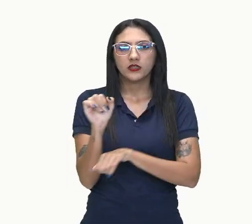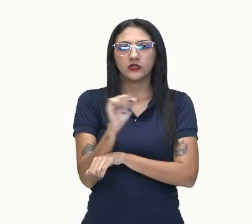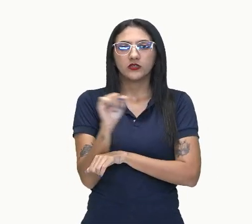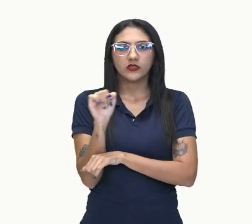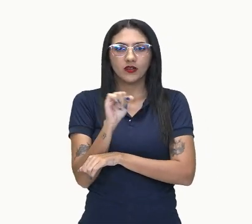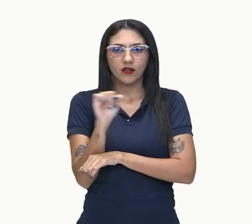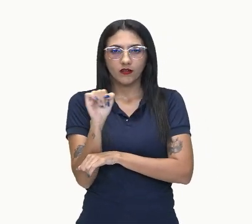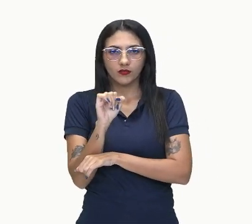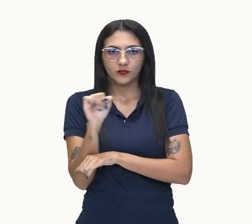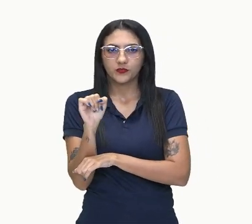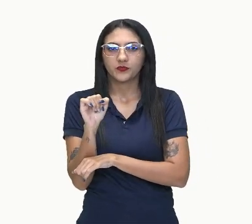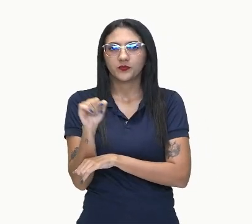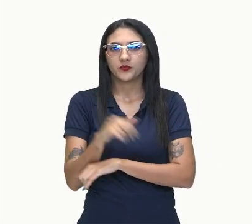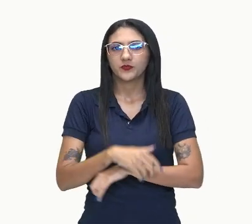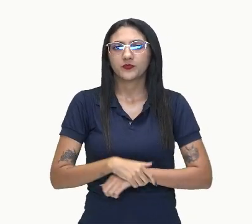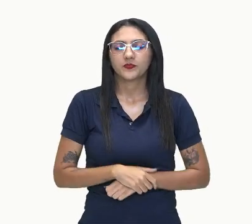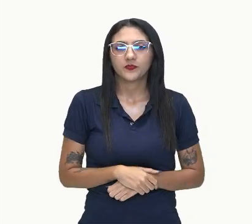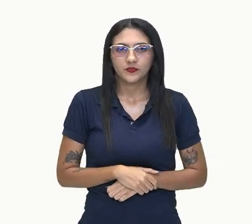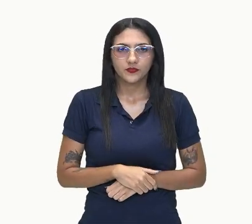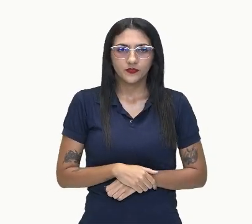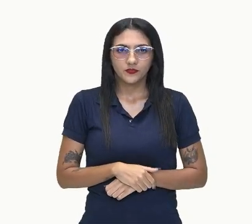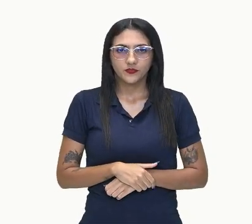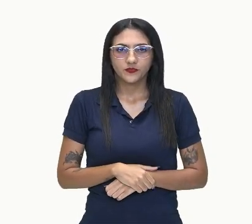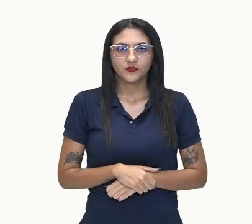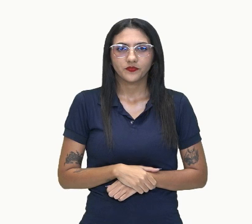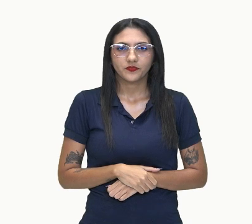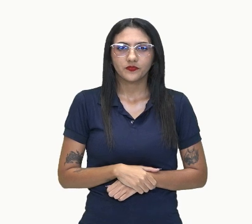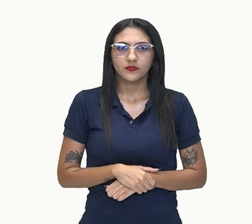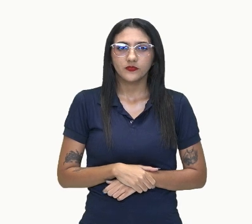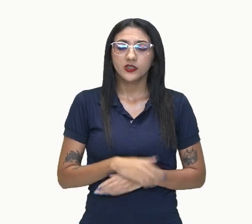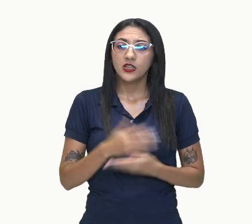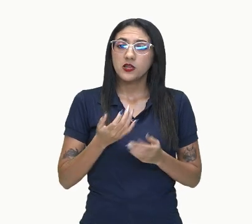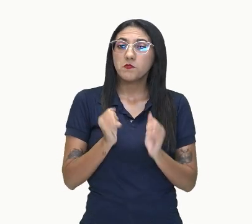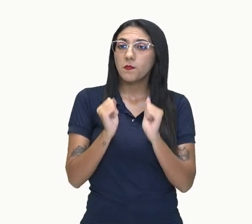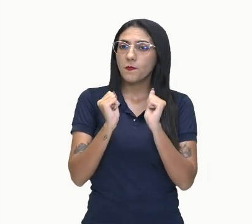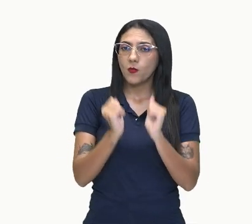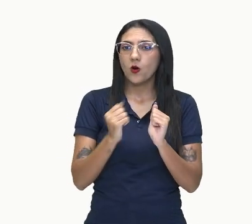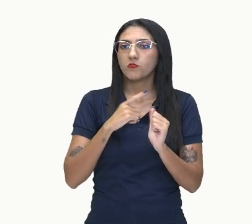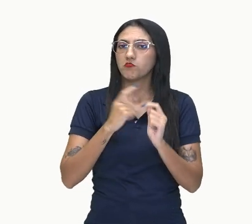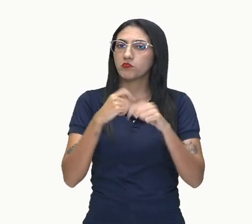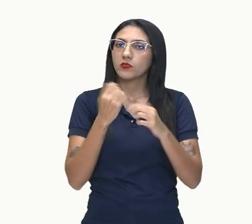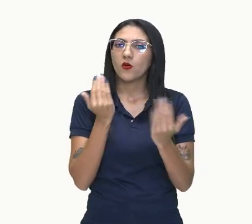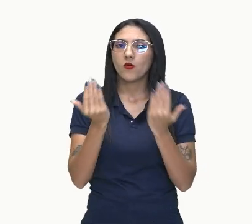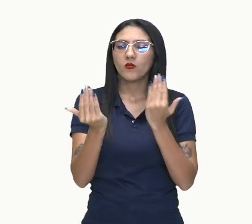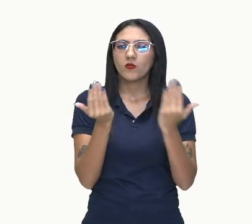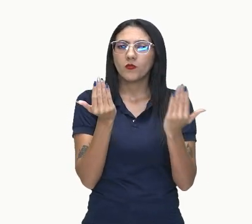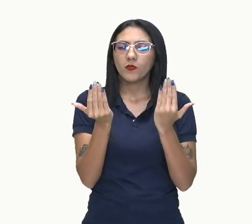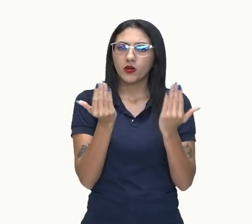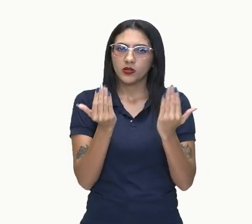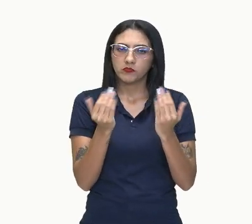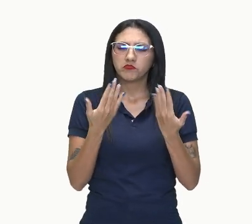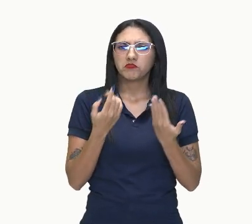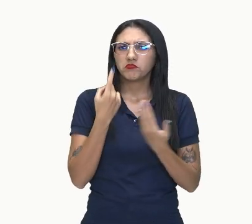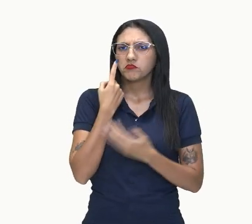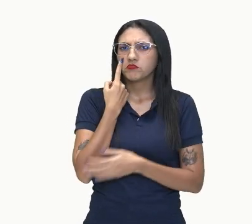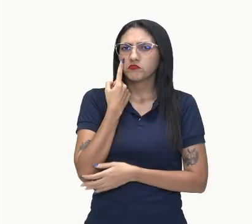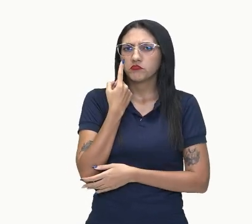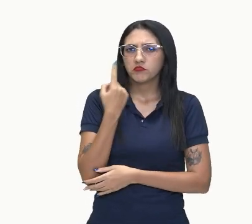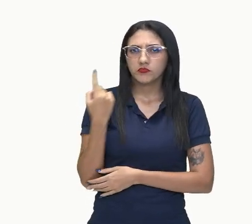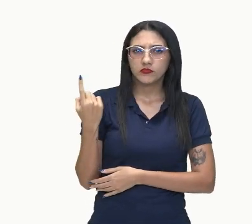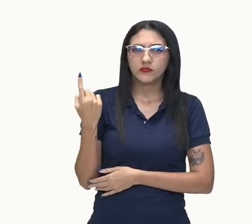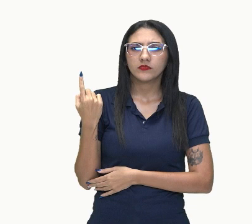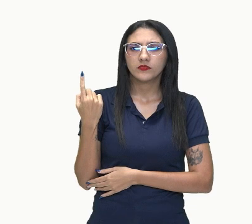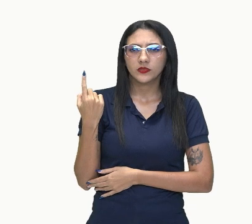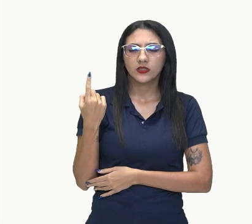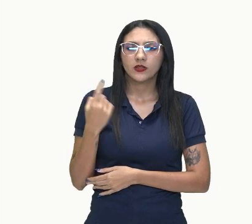by car. Aí eu posso comparar. E eu falo aqui que traveling by